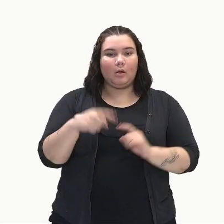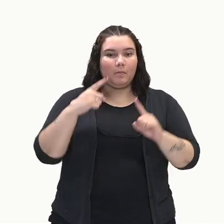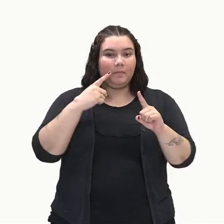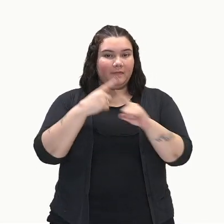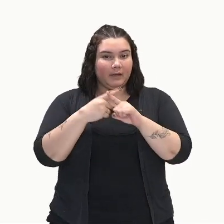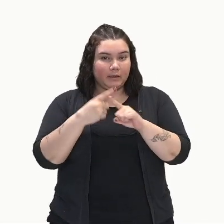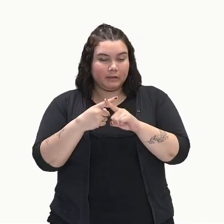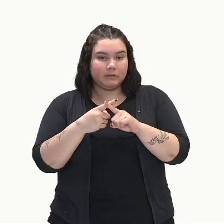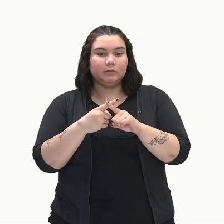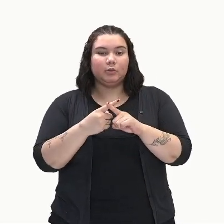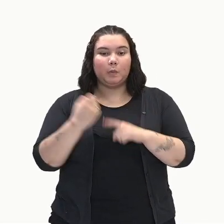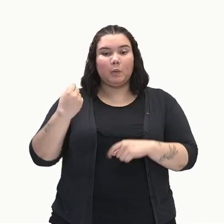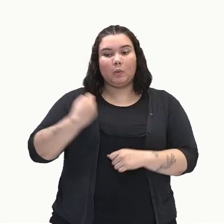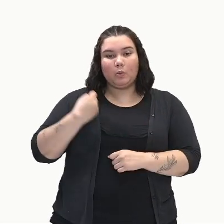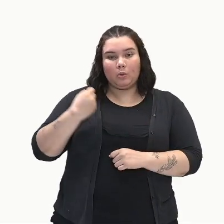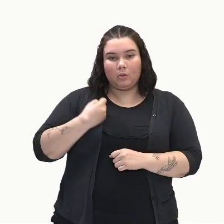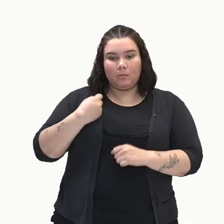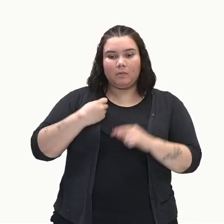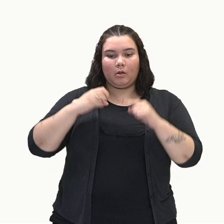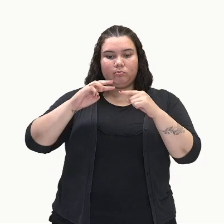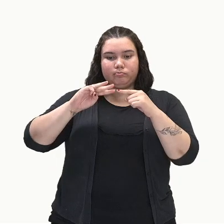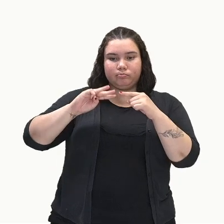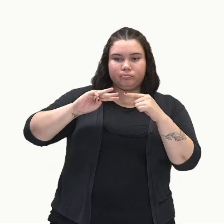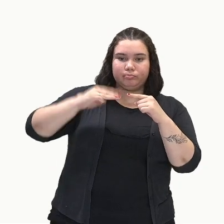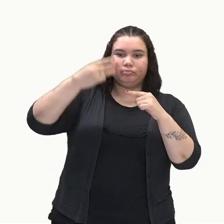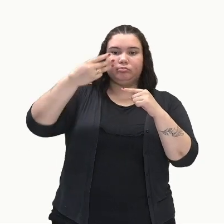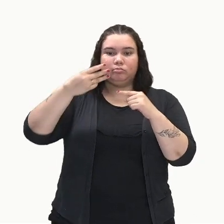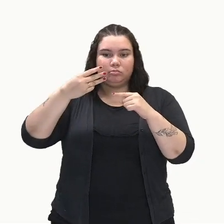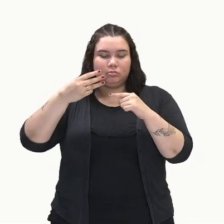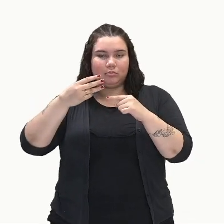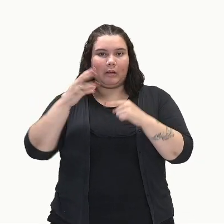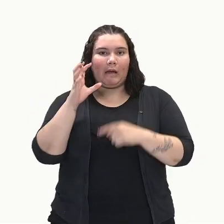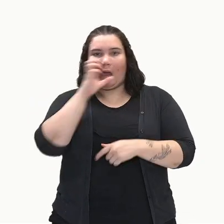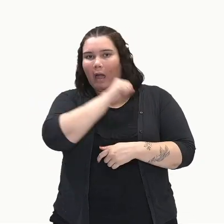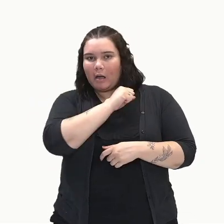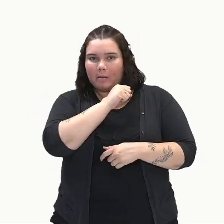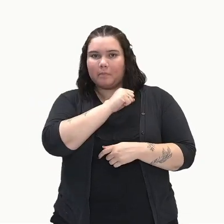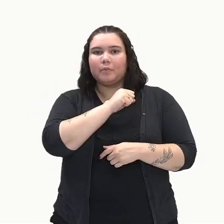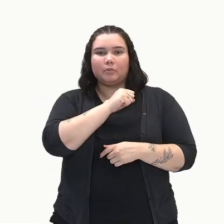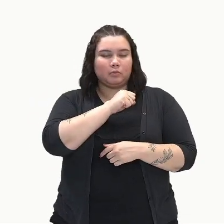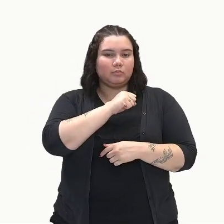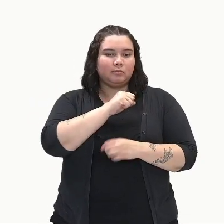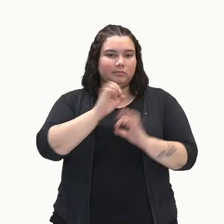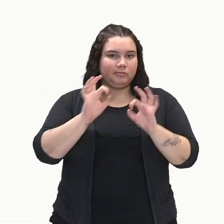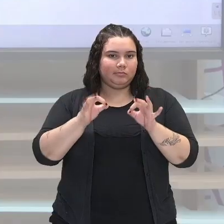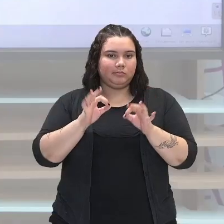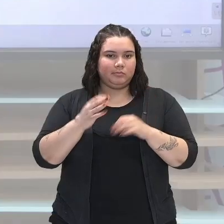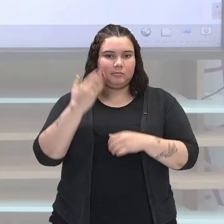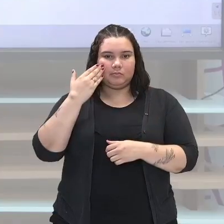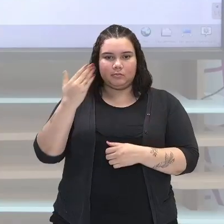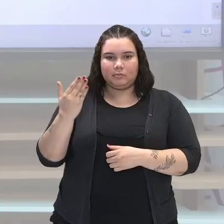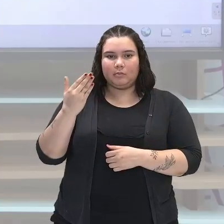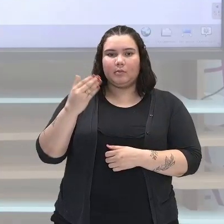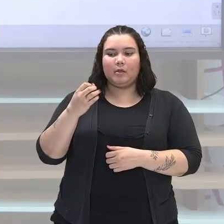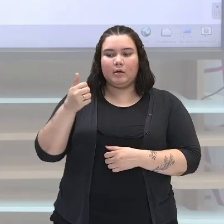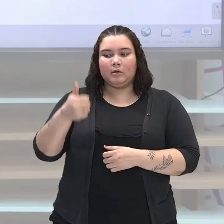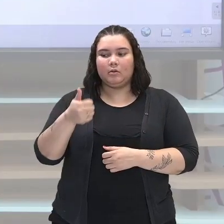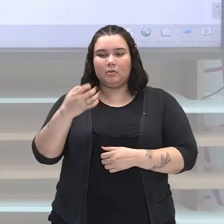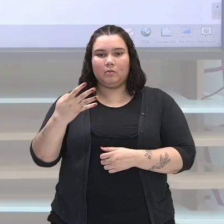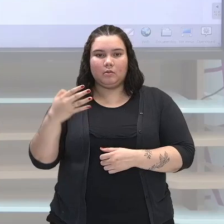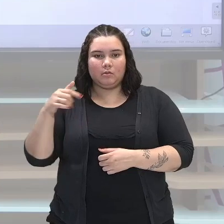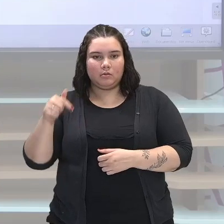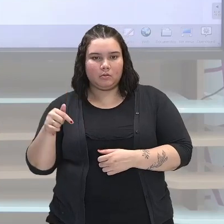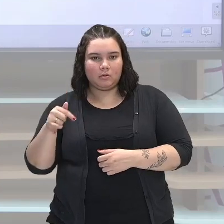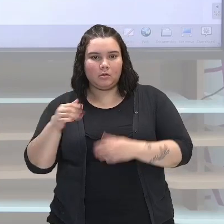multiplicação, os números eles vão crescendo de forma bem acelerada, né? Aqui deu 147.